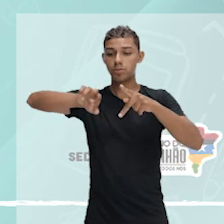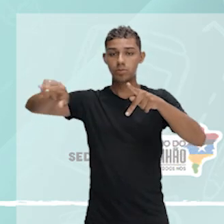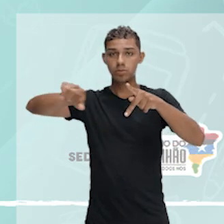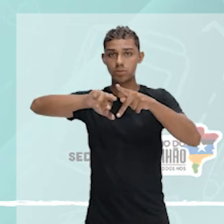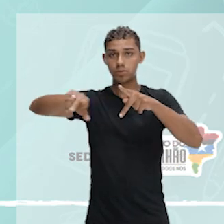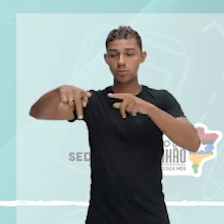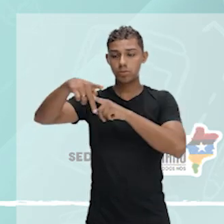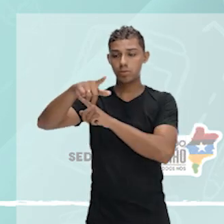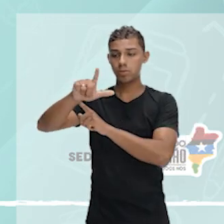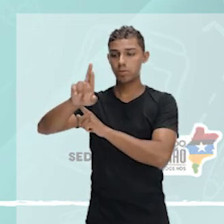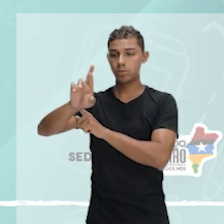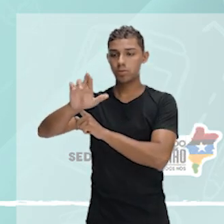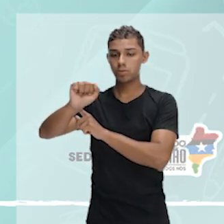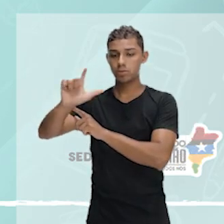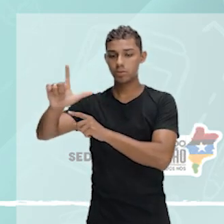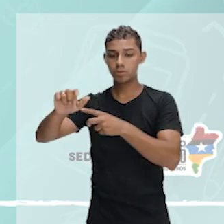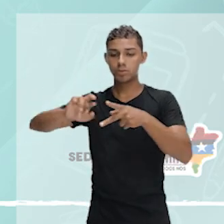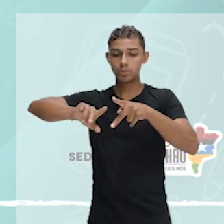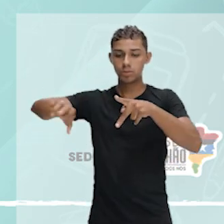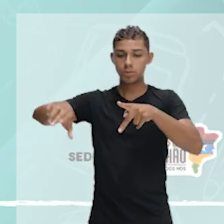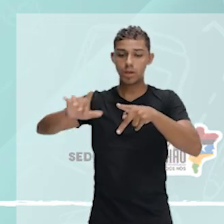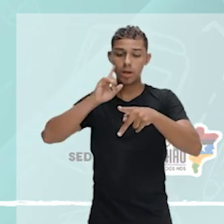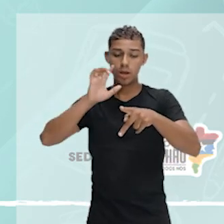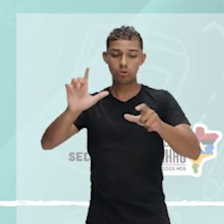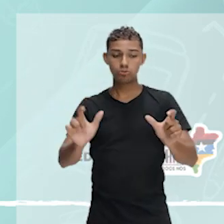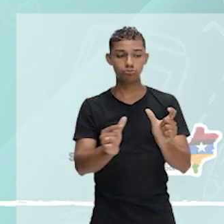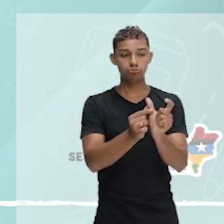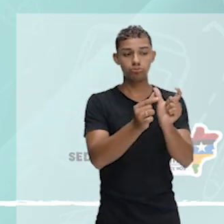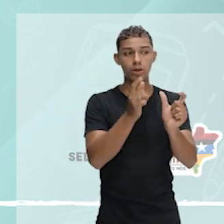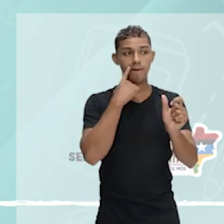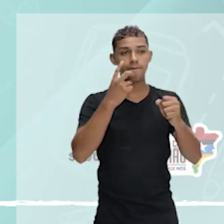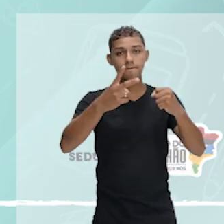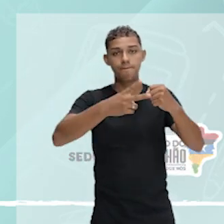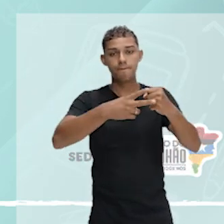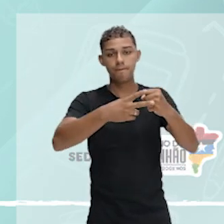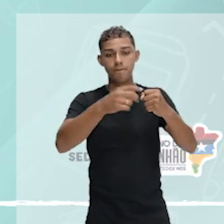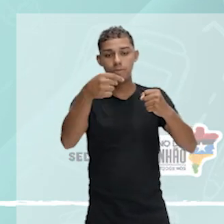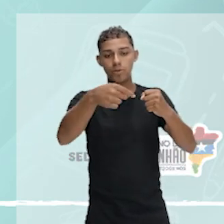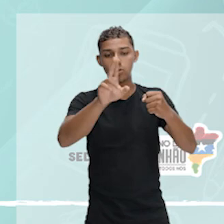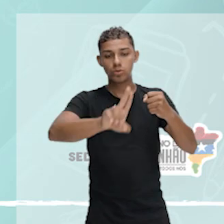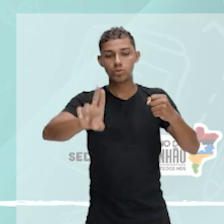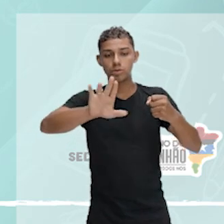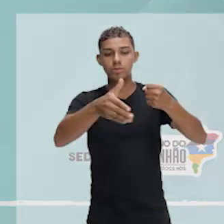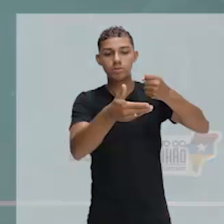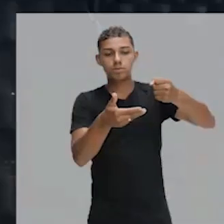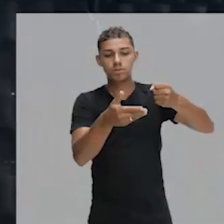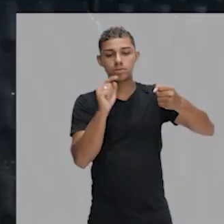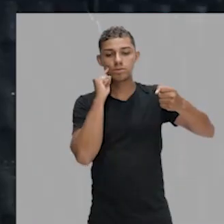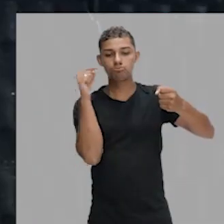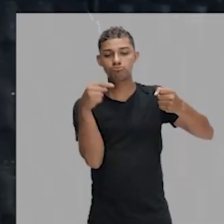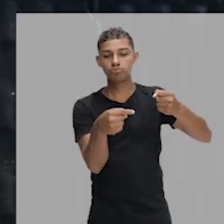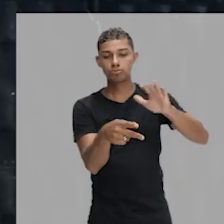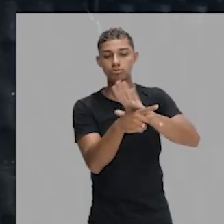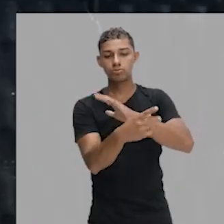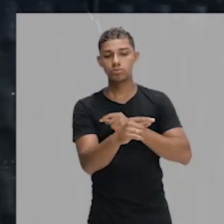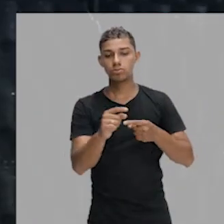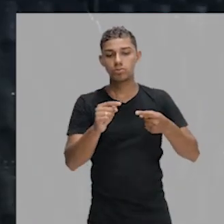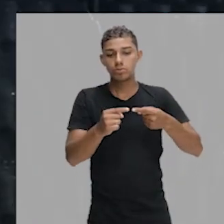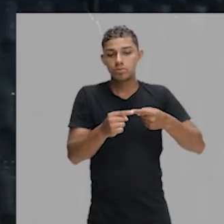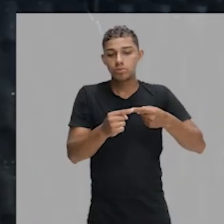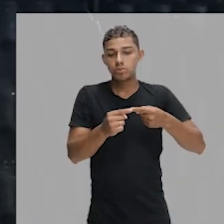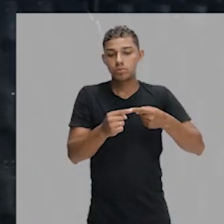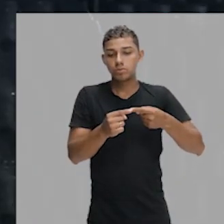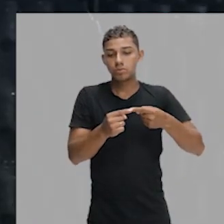Para você conjugar o verbo, é só você tirar o to. Então, você vai usar o verbo na forma básica dele, que é esse base form,